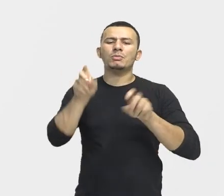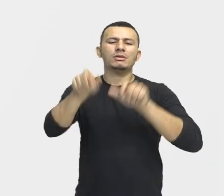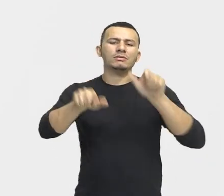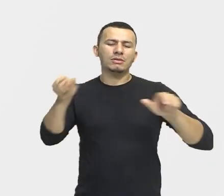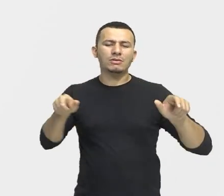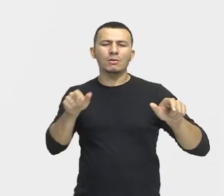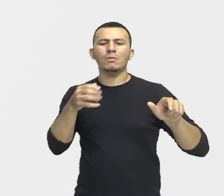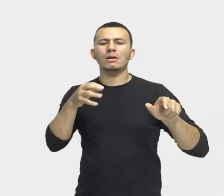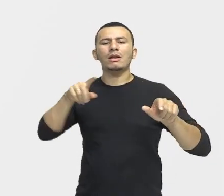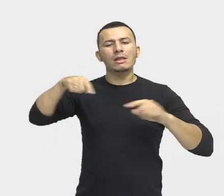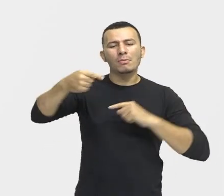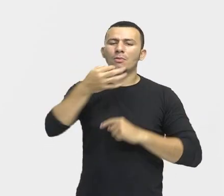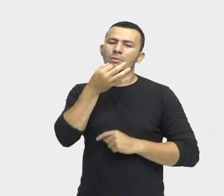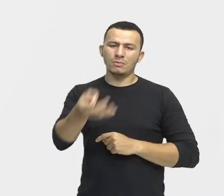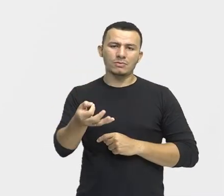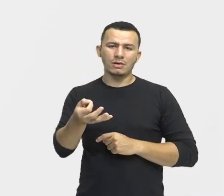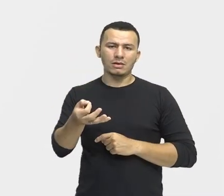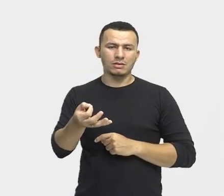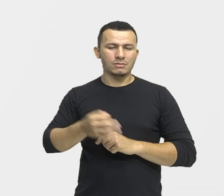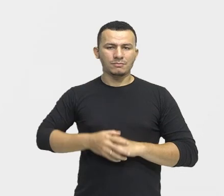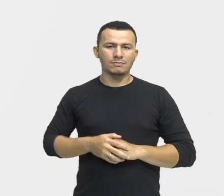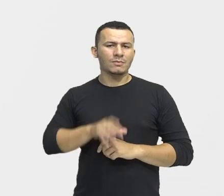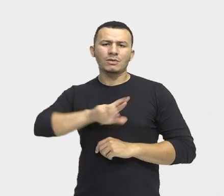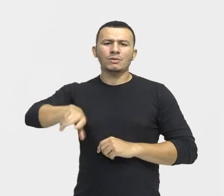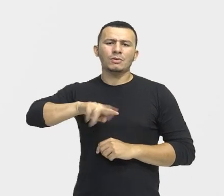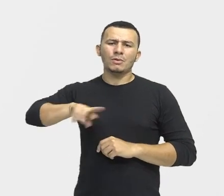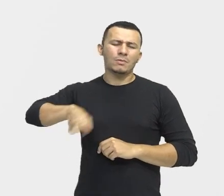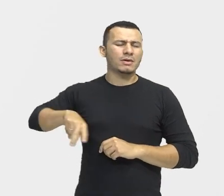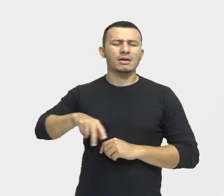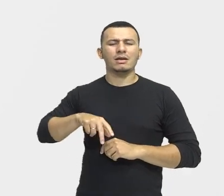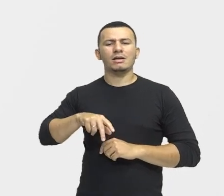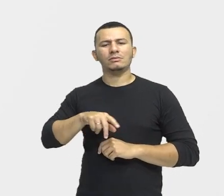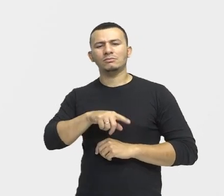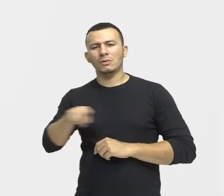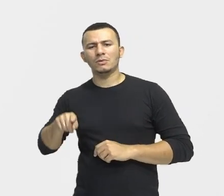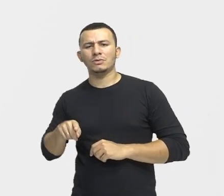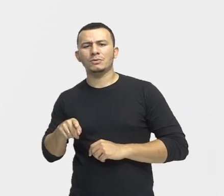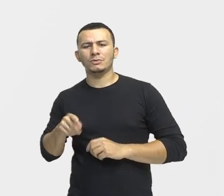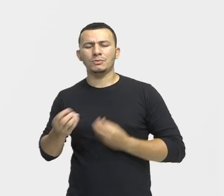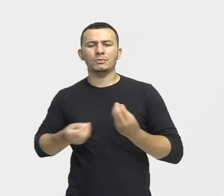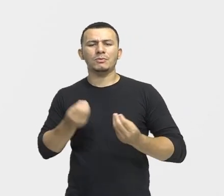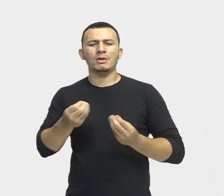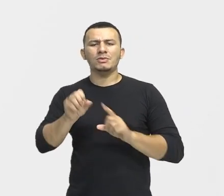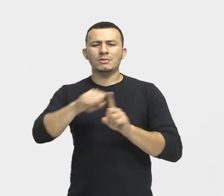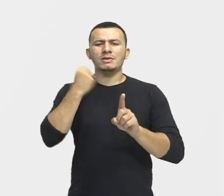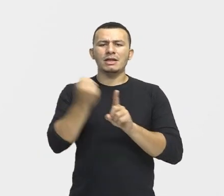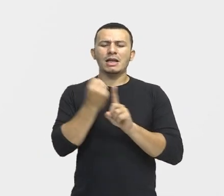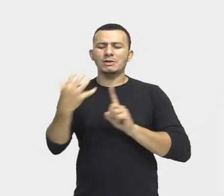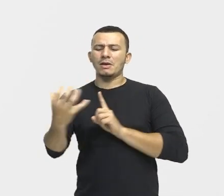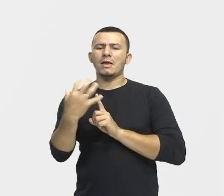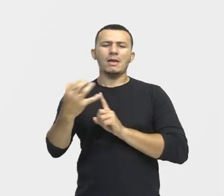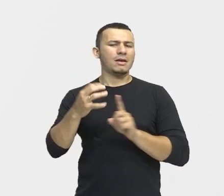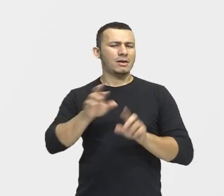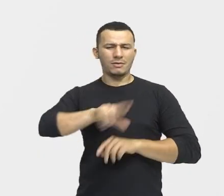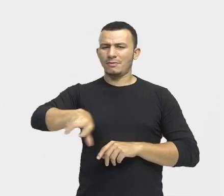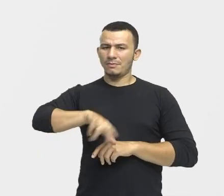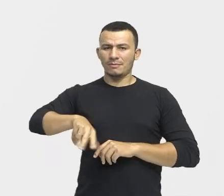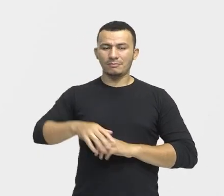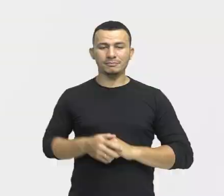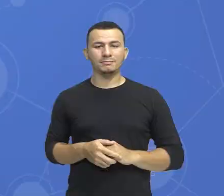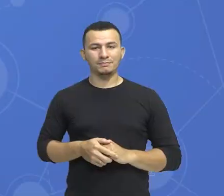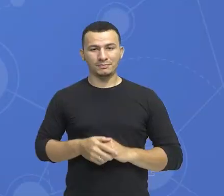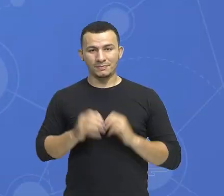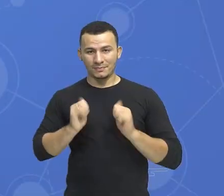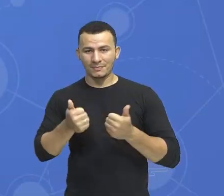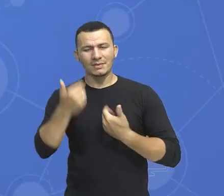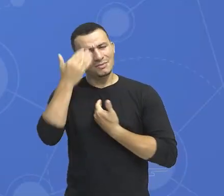coisas e não sequer deixarmos nos levar somente pelo que a sociedade nos impõe, tá bom? Então, muito